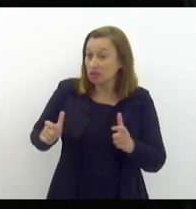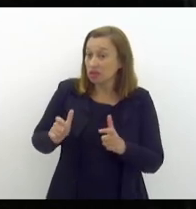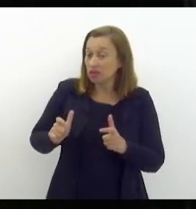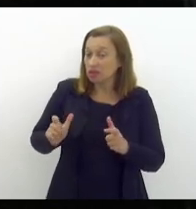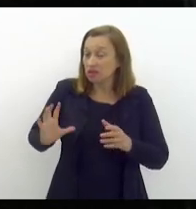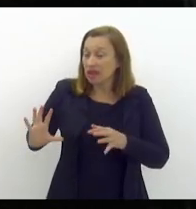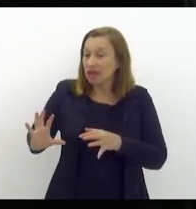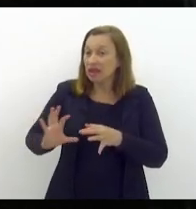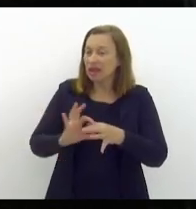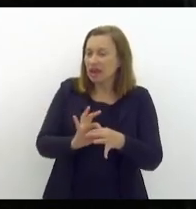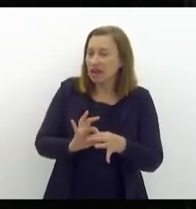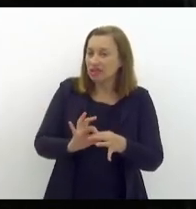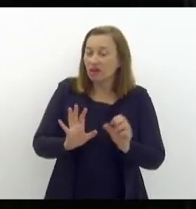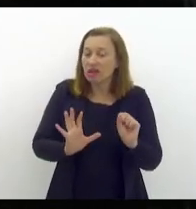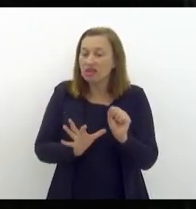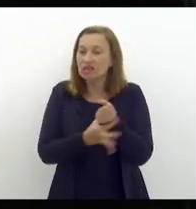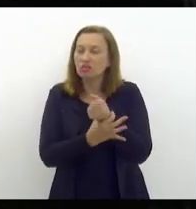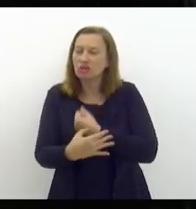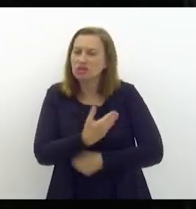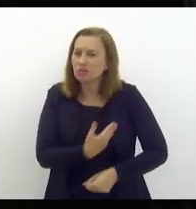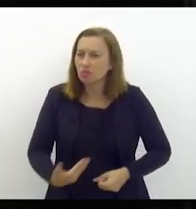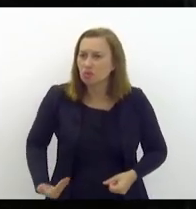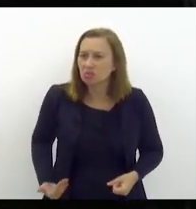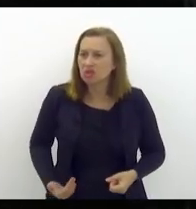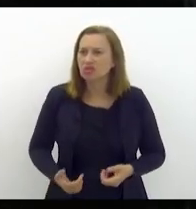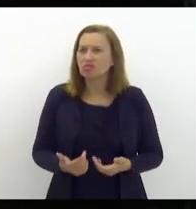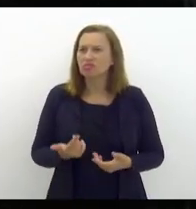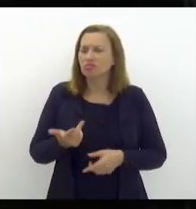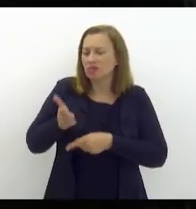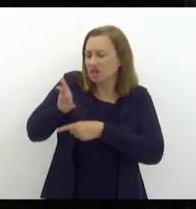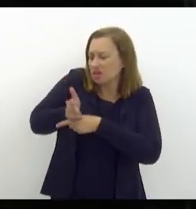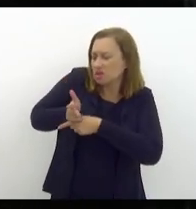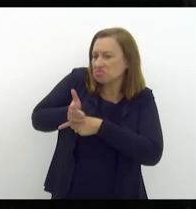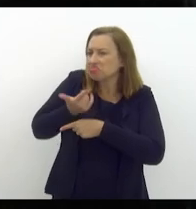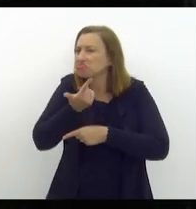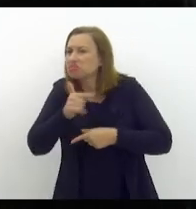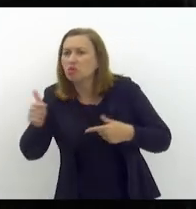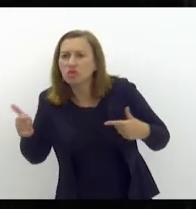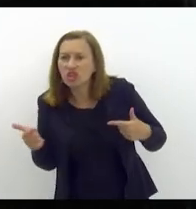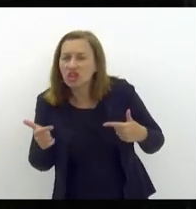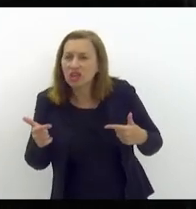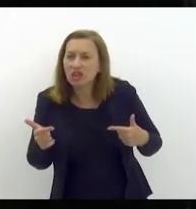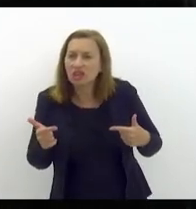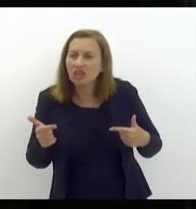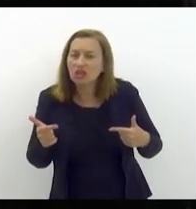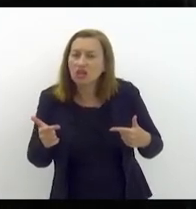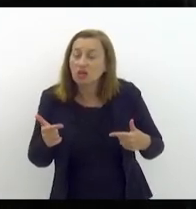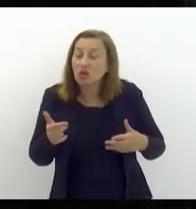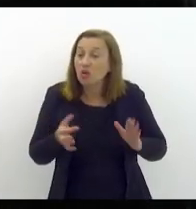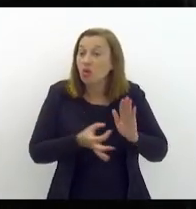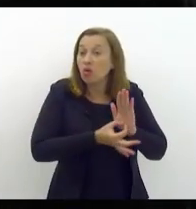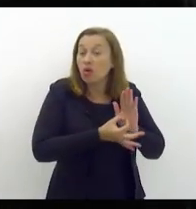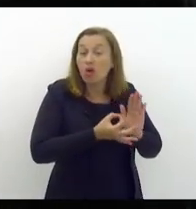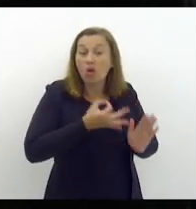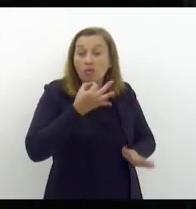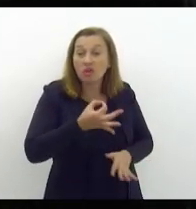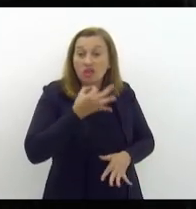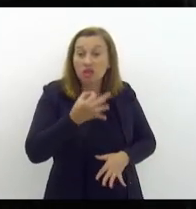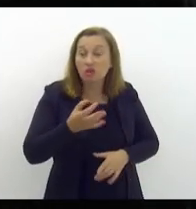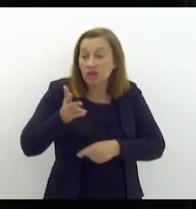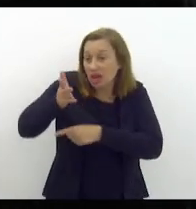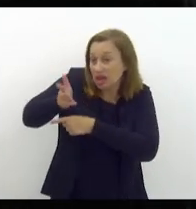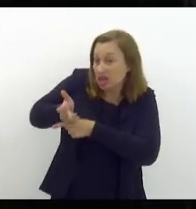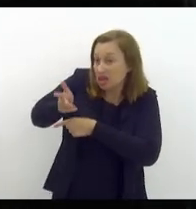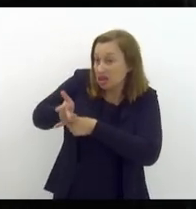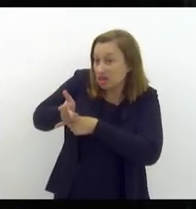uma lógica de segurança pública. E não à Câmara. Porque parece, da forma como se argumenta, que a Câmara é que trouxe